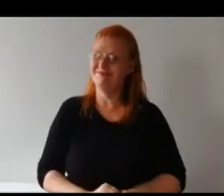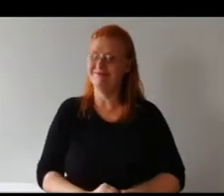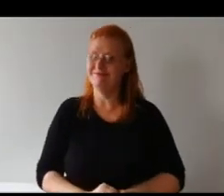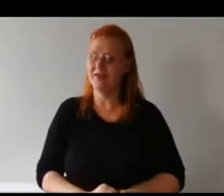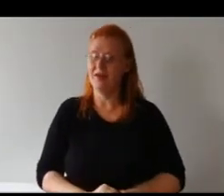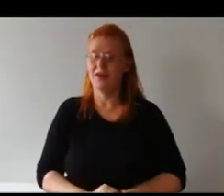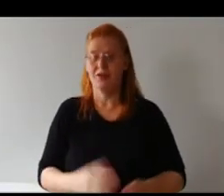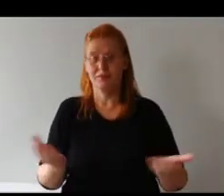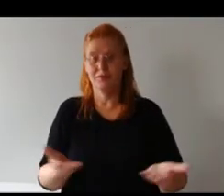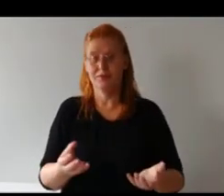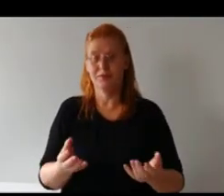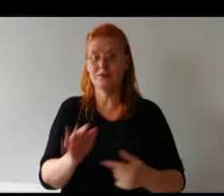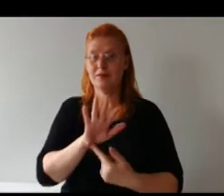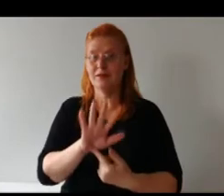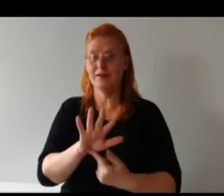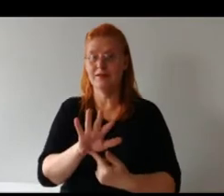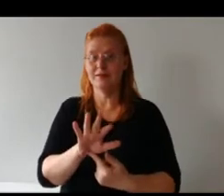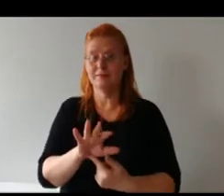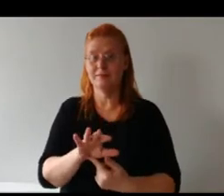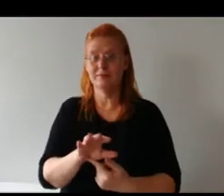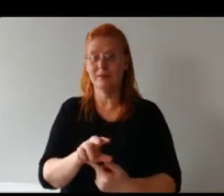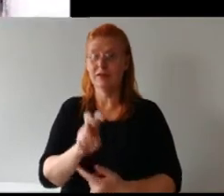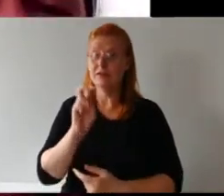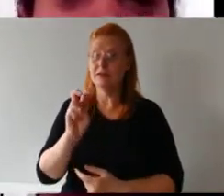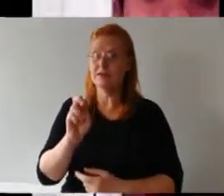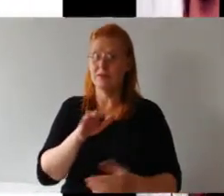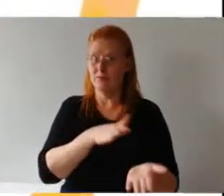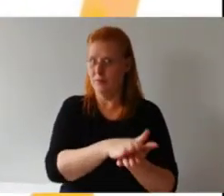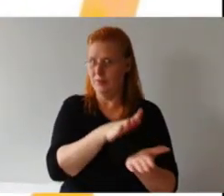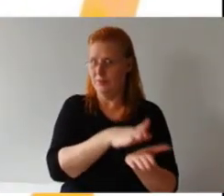do Deleuze, né? São 5 obras.